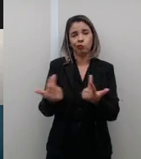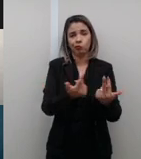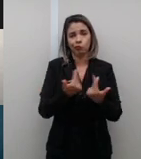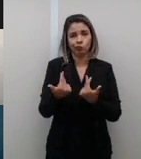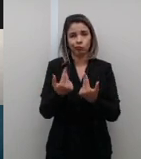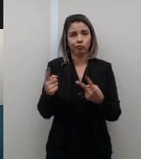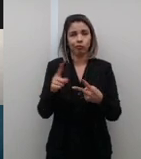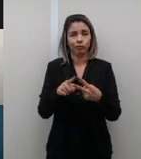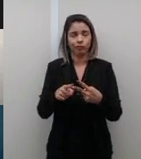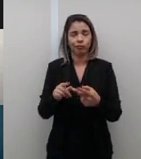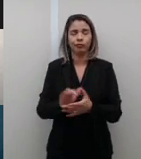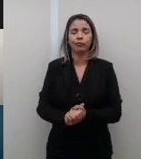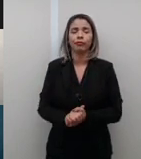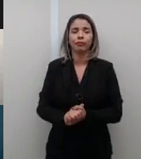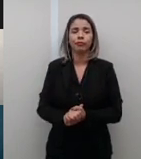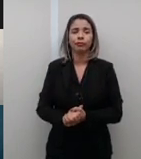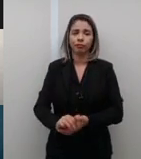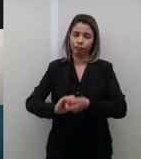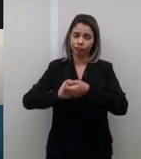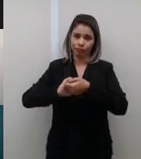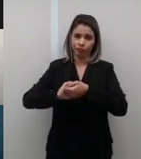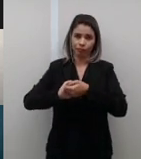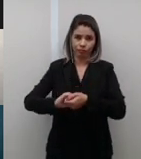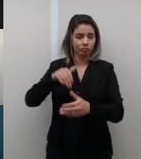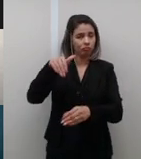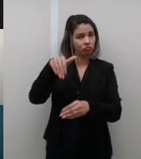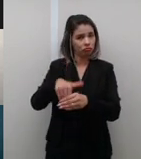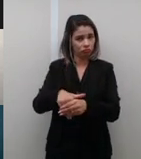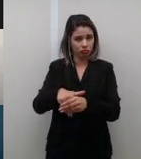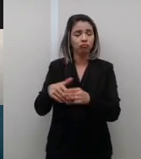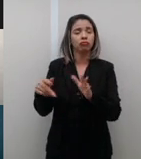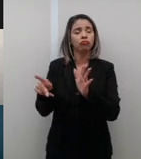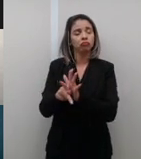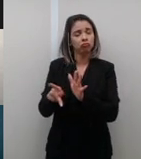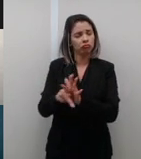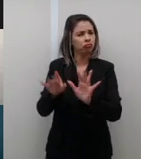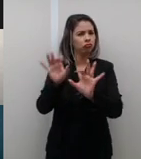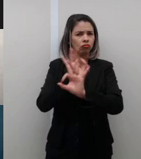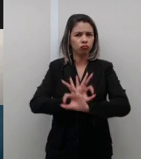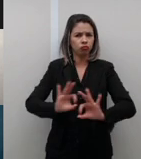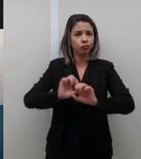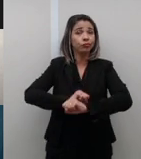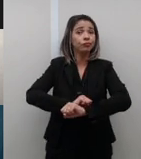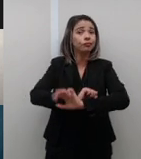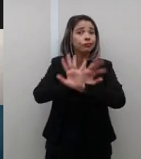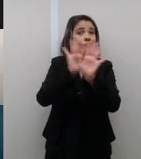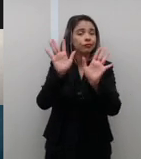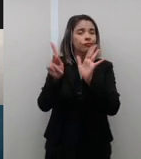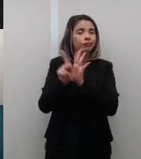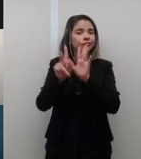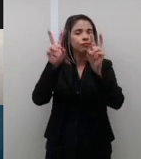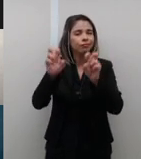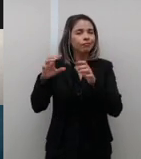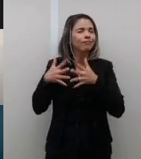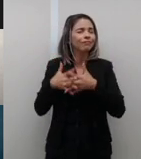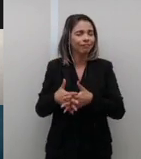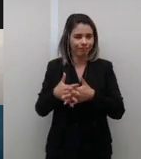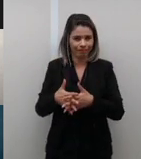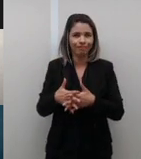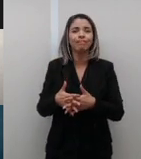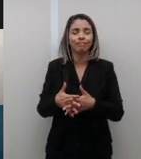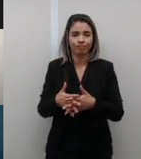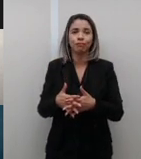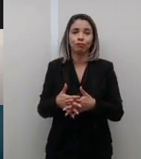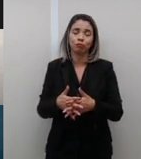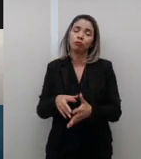Cumprimento, eminente relator, pelo voto, extremamente didático para narrar essa situação tão confusa, realmente. Eu anotei pedido